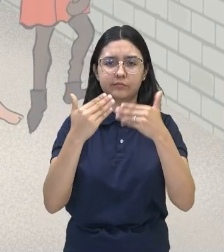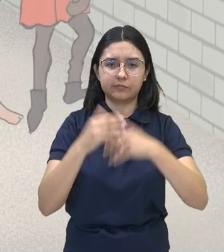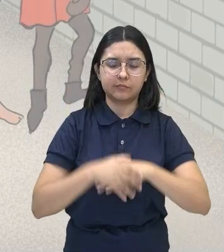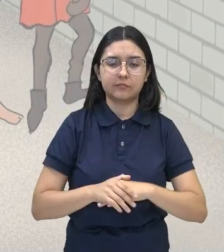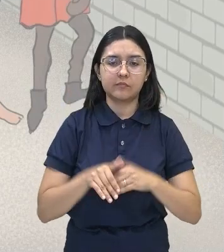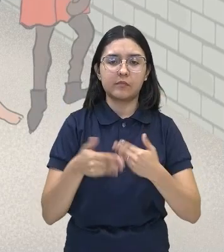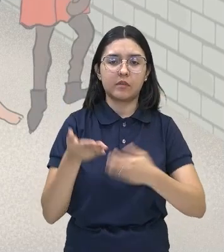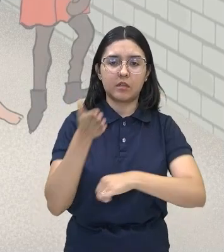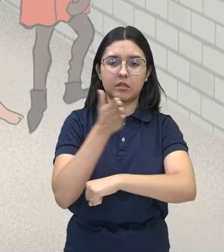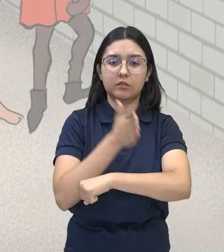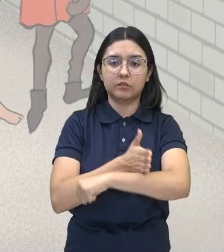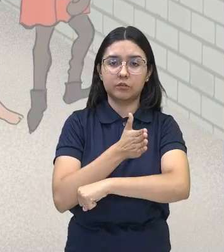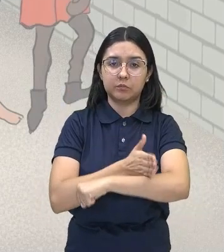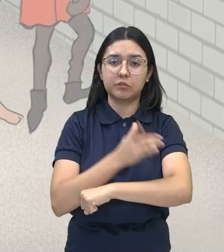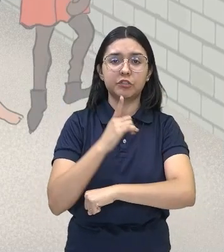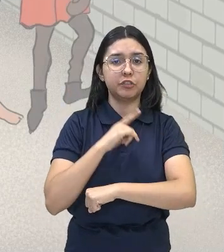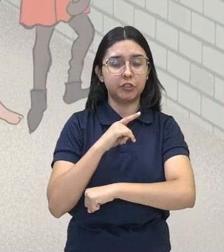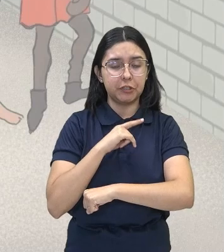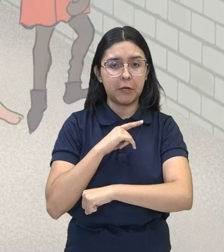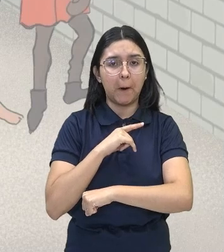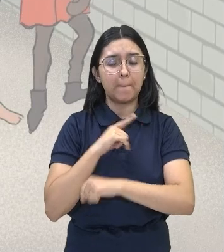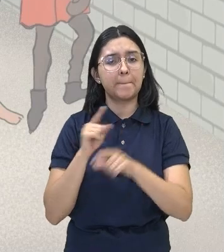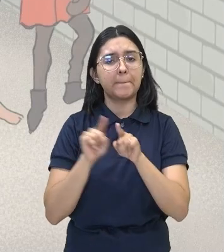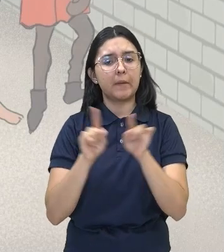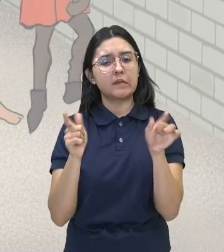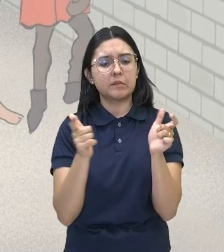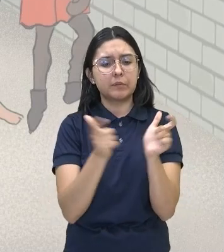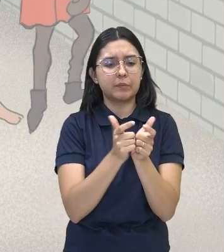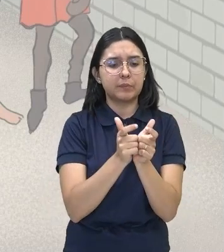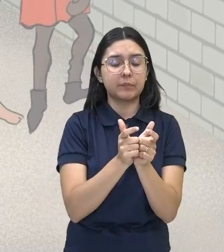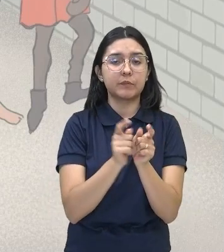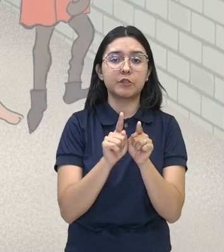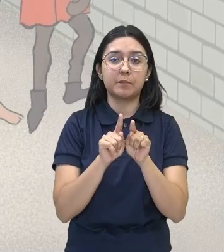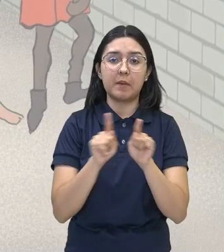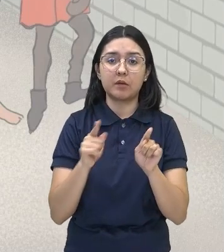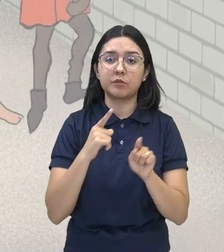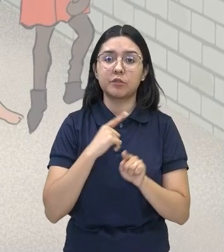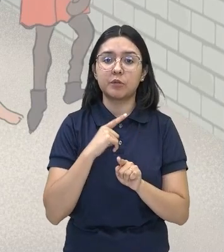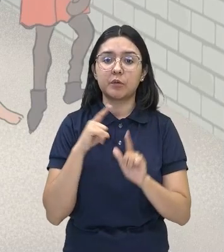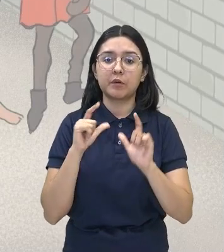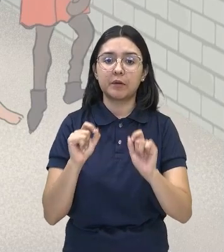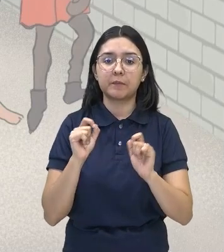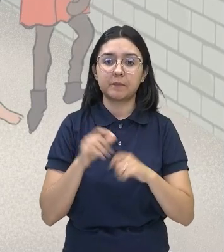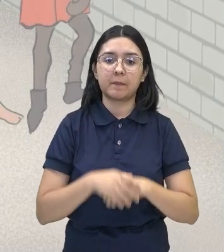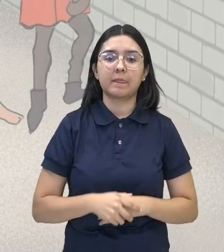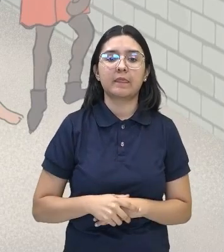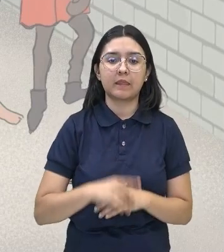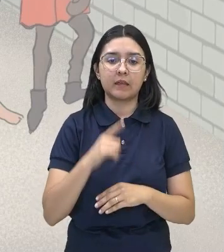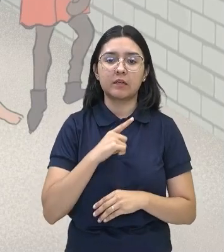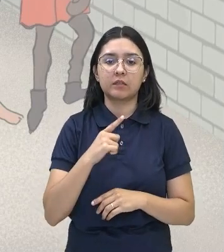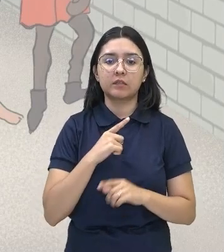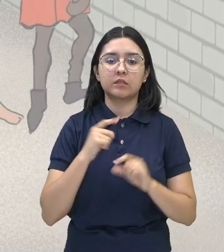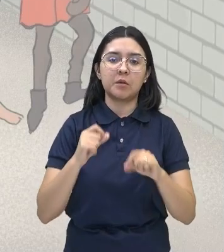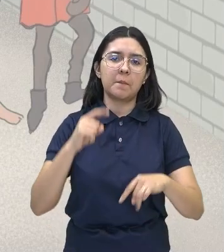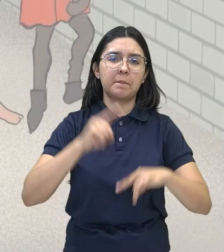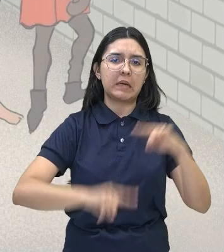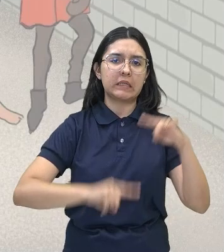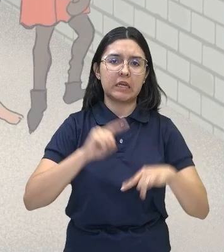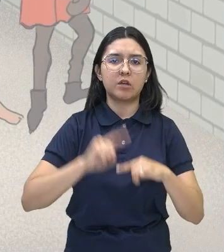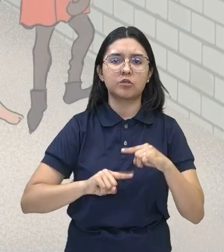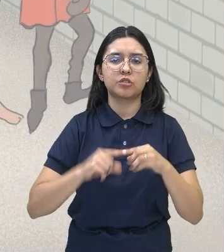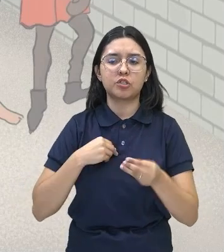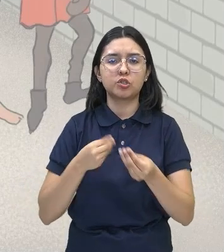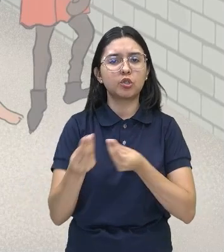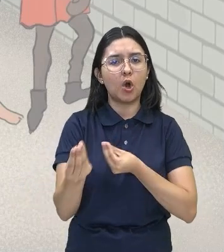Idade Média, o comércio existia, mas era incipiente. O que existia, gente, eram as chamadas trocas de mercadoria